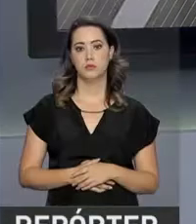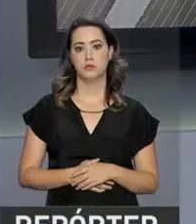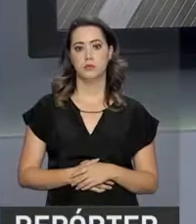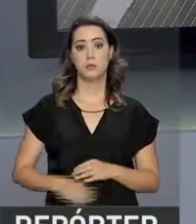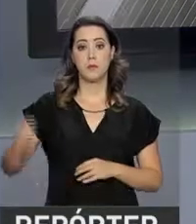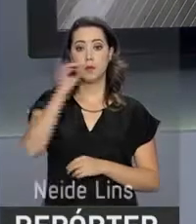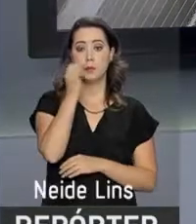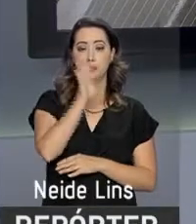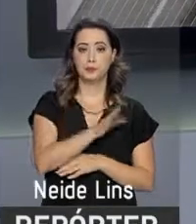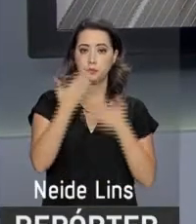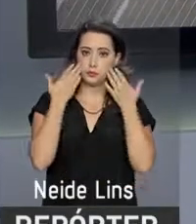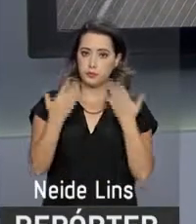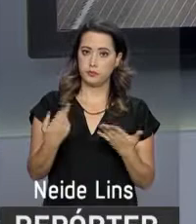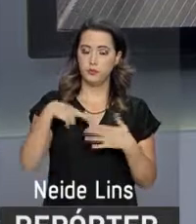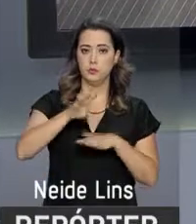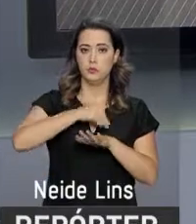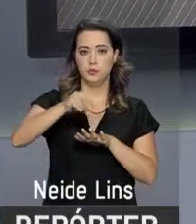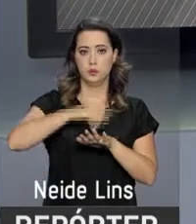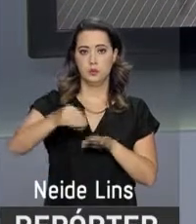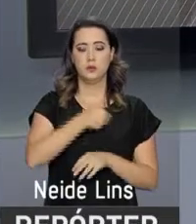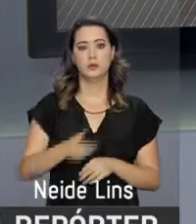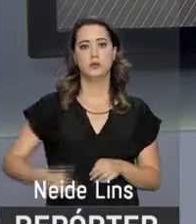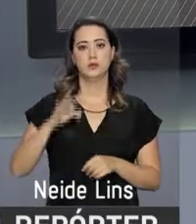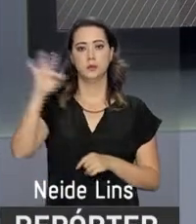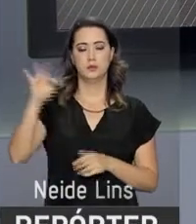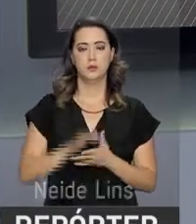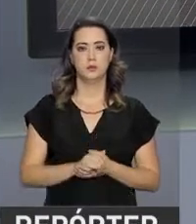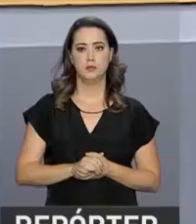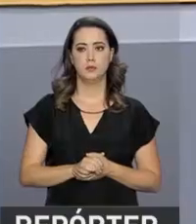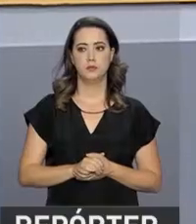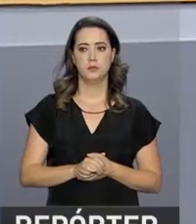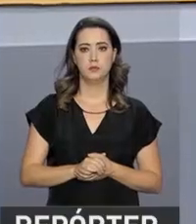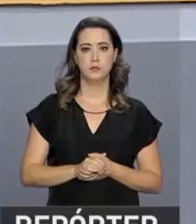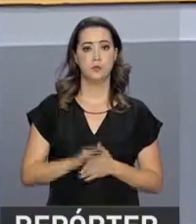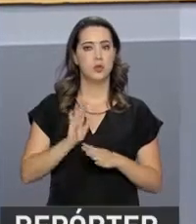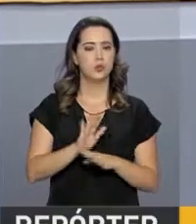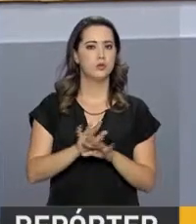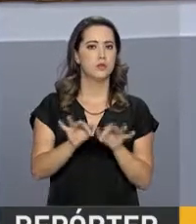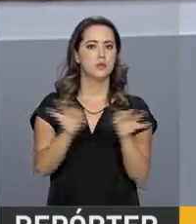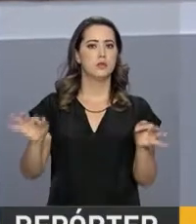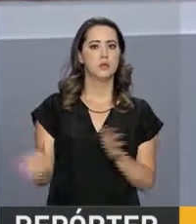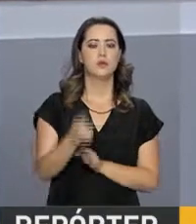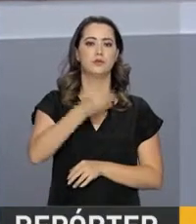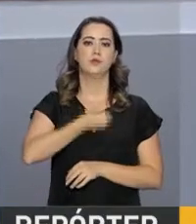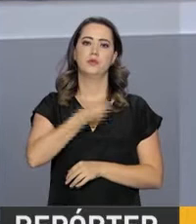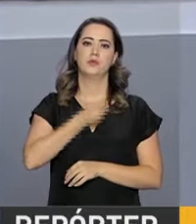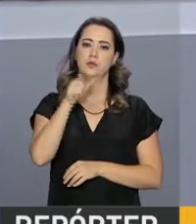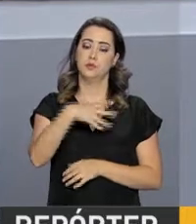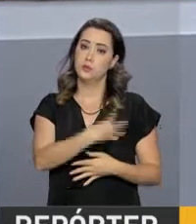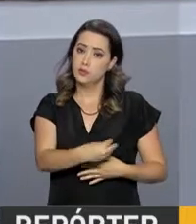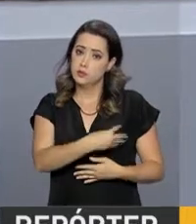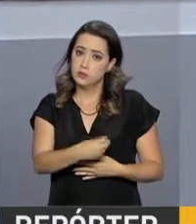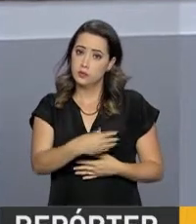Olá, boa tarde. No ar o repórter NBR com as notícias do governo federal. Uma ajuda simples e que salva vidas.